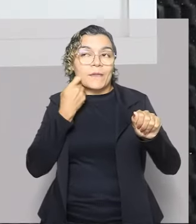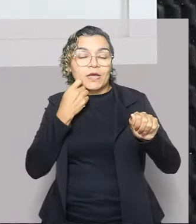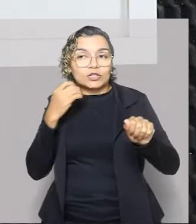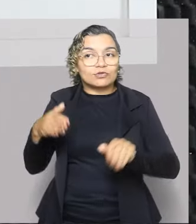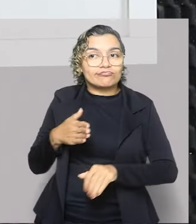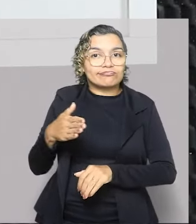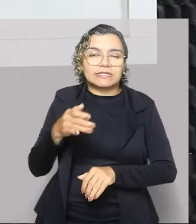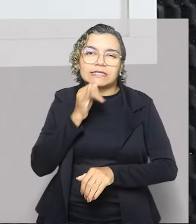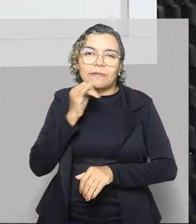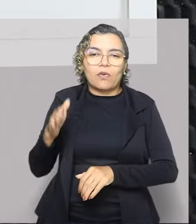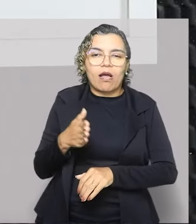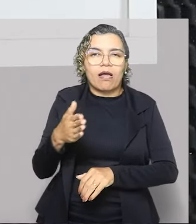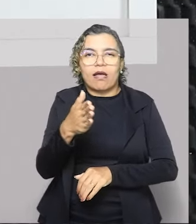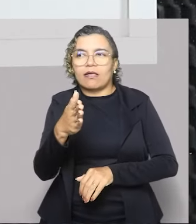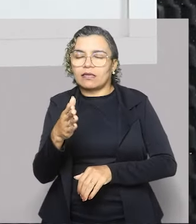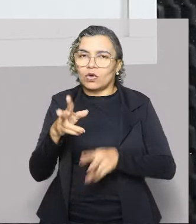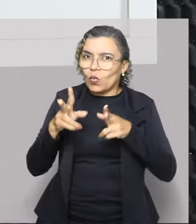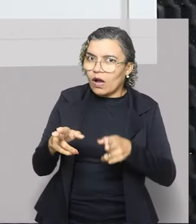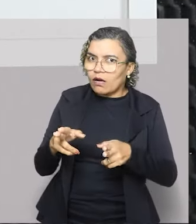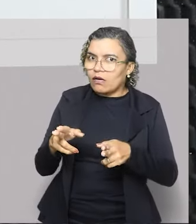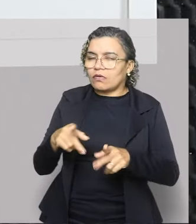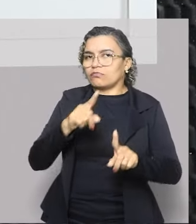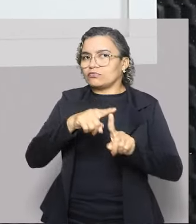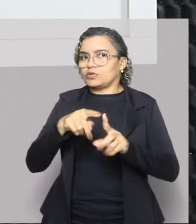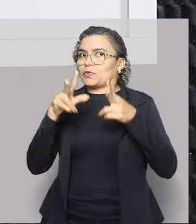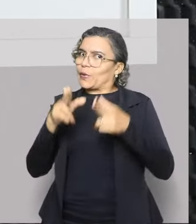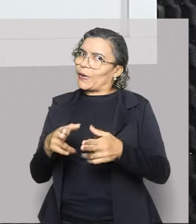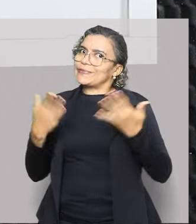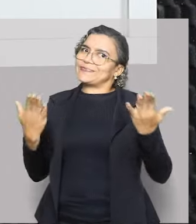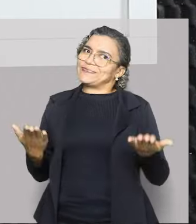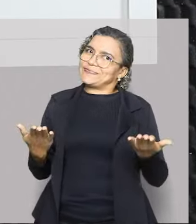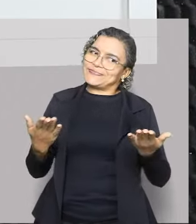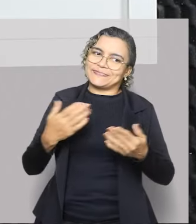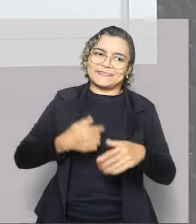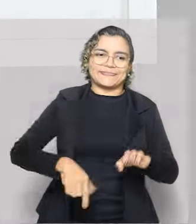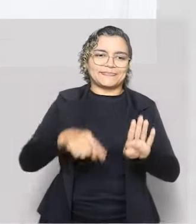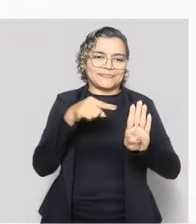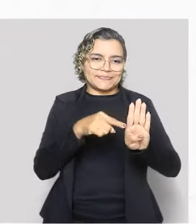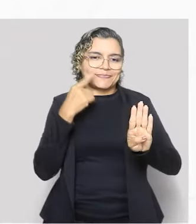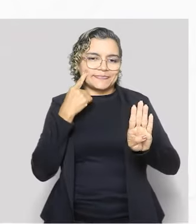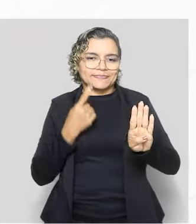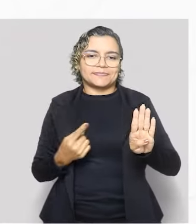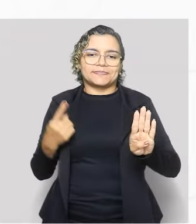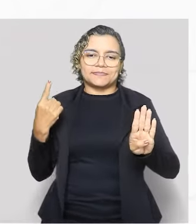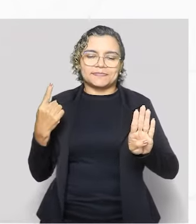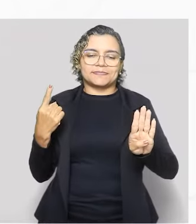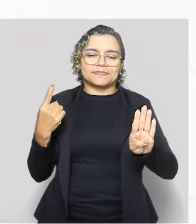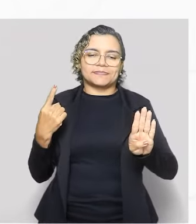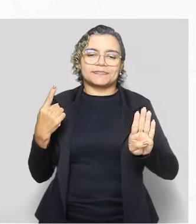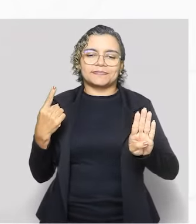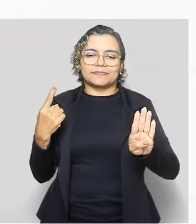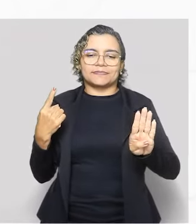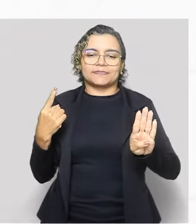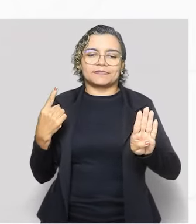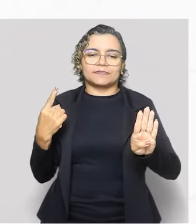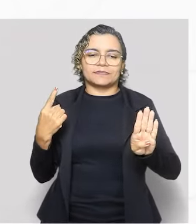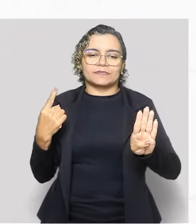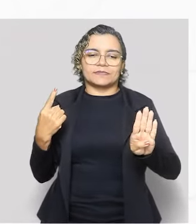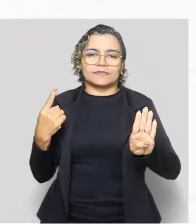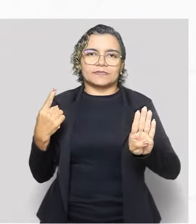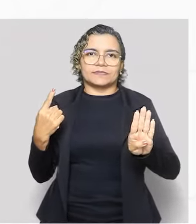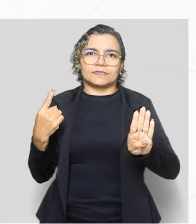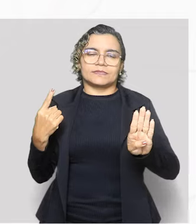pode né dizer que eles são da mesma espécie acredito que não né letra B originam pela reprodução uma prle